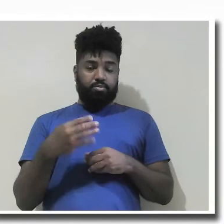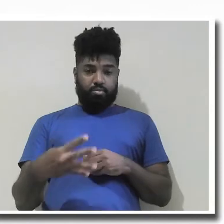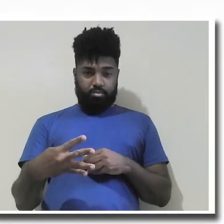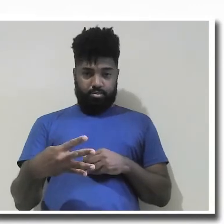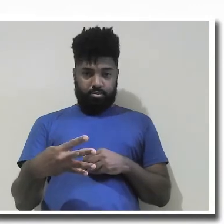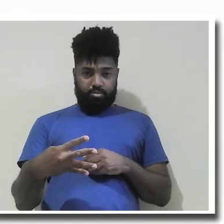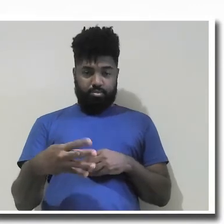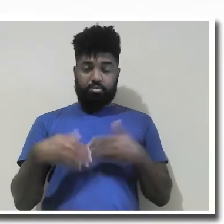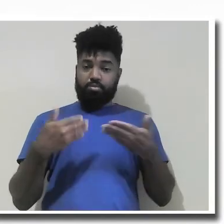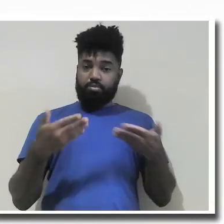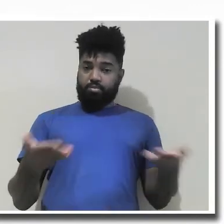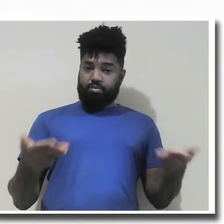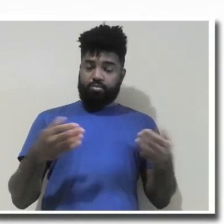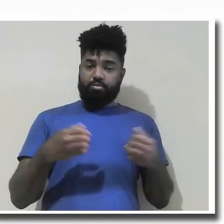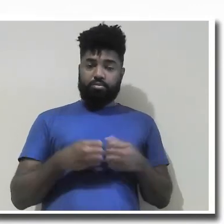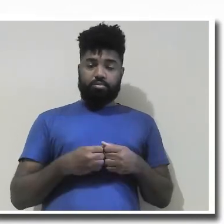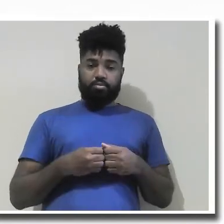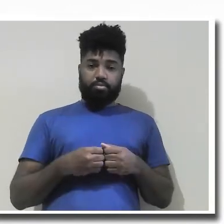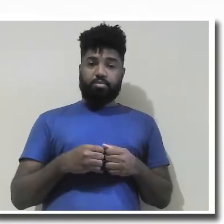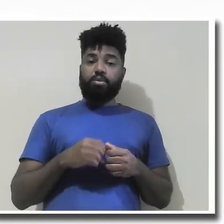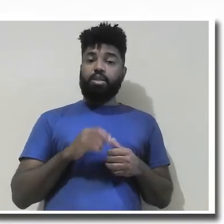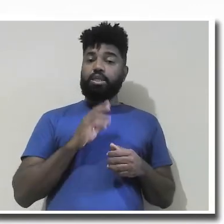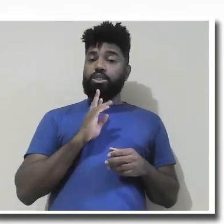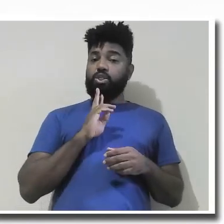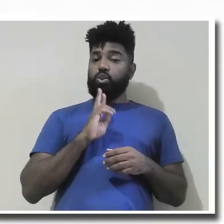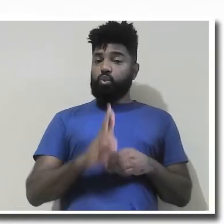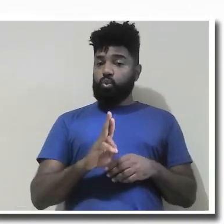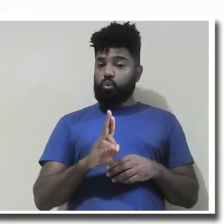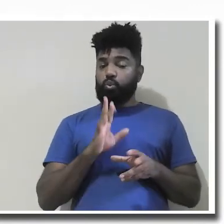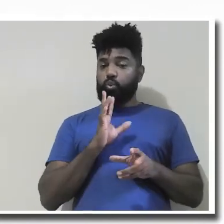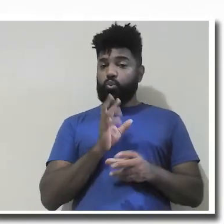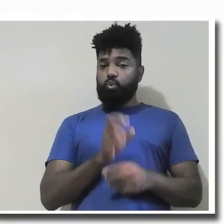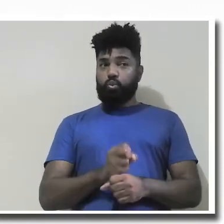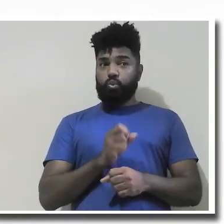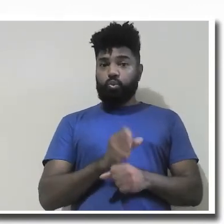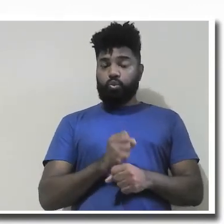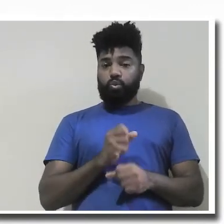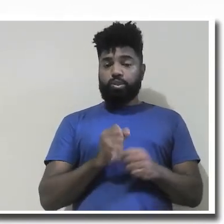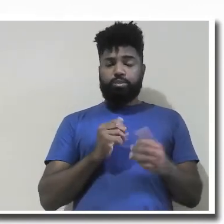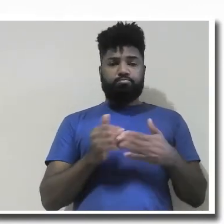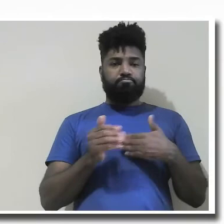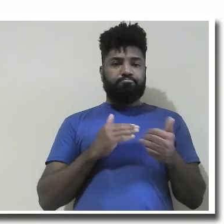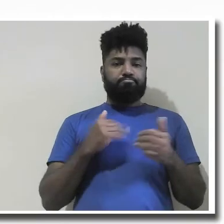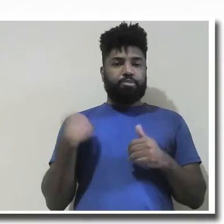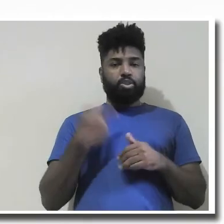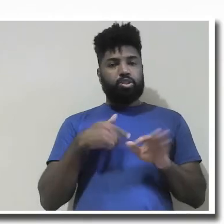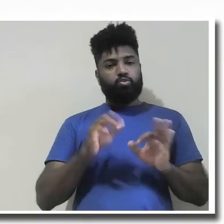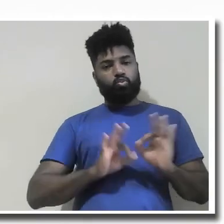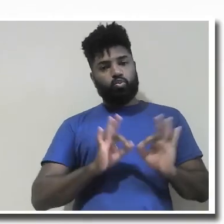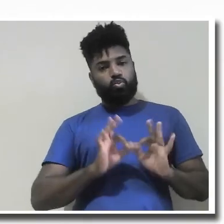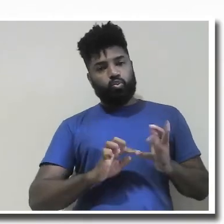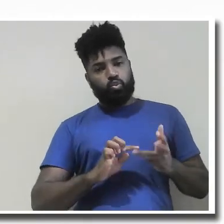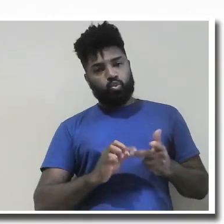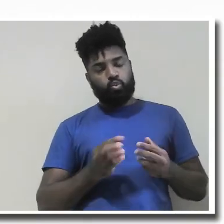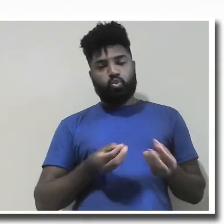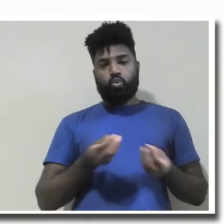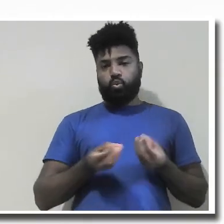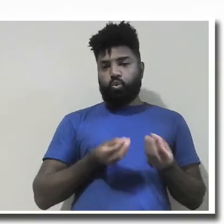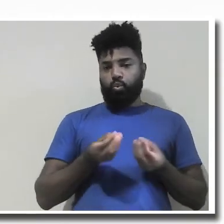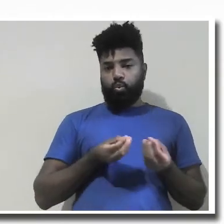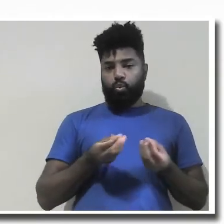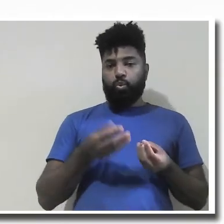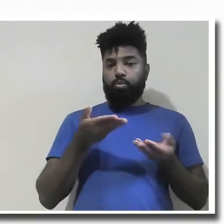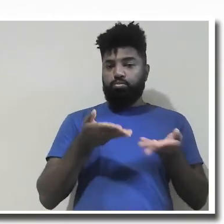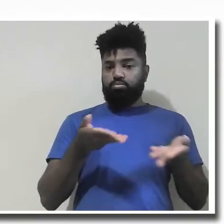Portanto, um mesmo resultado independente da forma que calculamos. Sendo assim, podemos utilizar